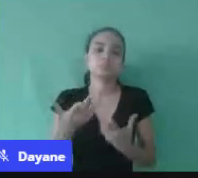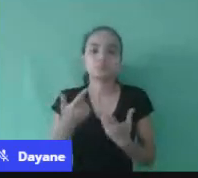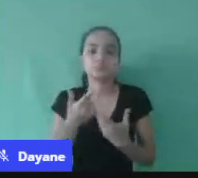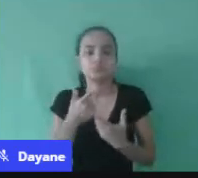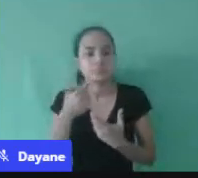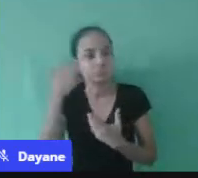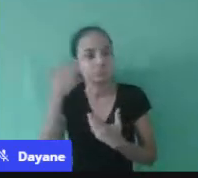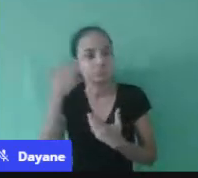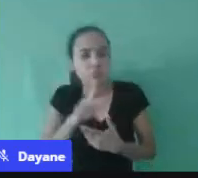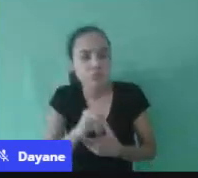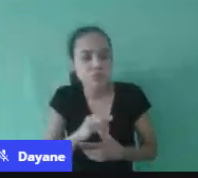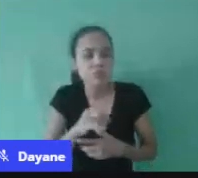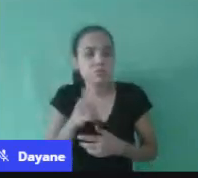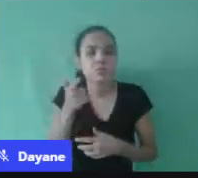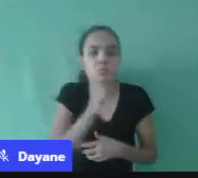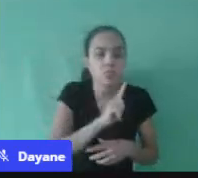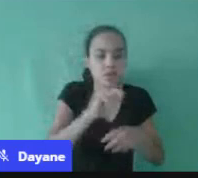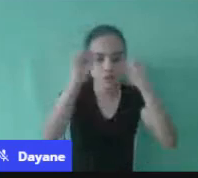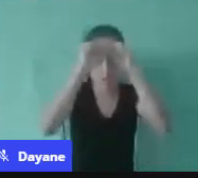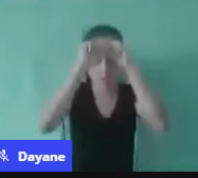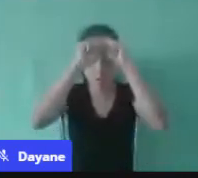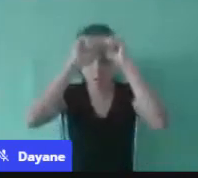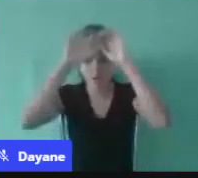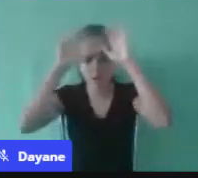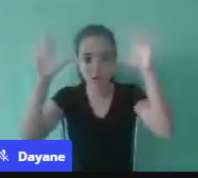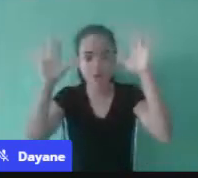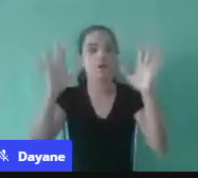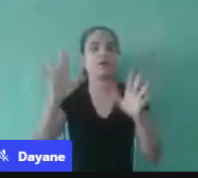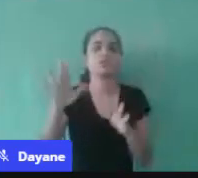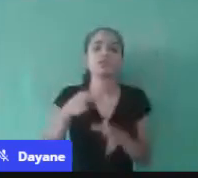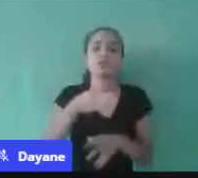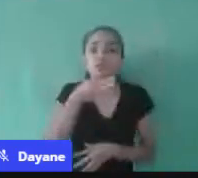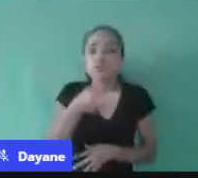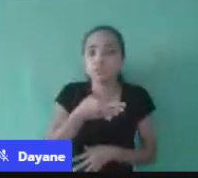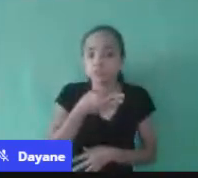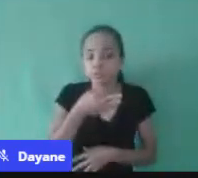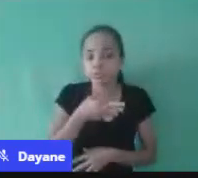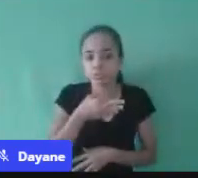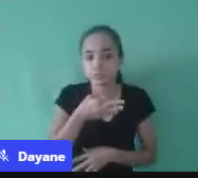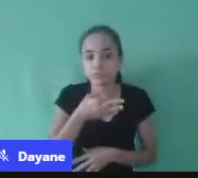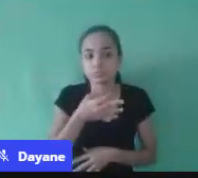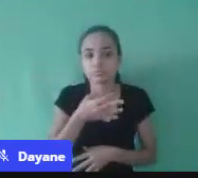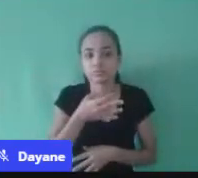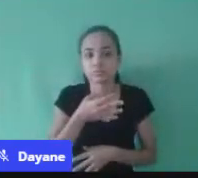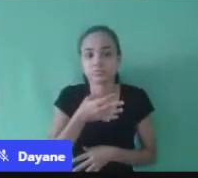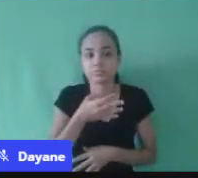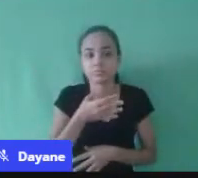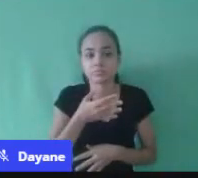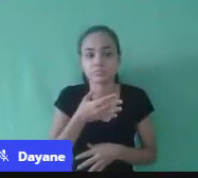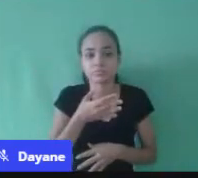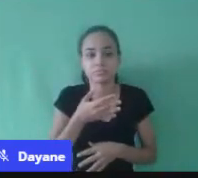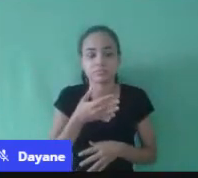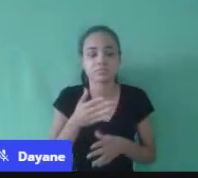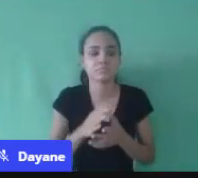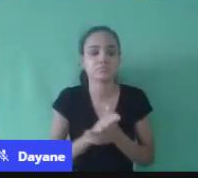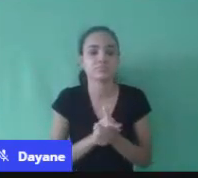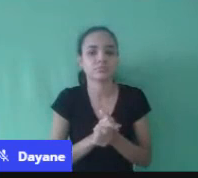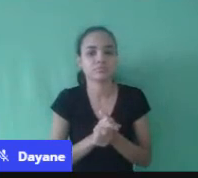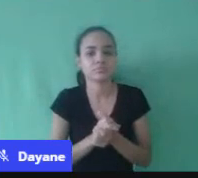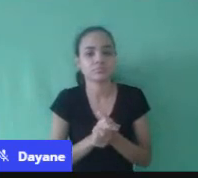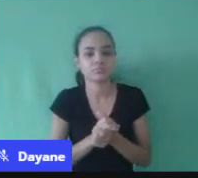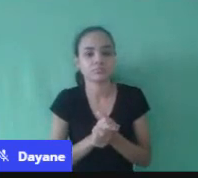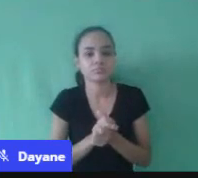sugestão, a Janine e o Antônio pode estar complementando, né? E a gente está sempre aí